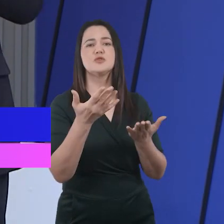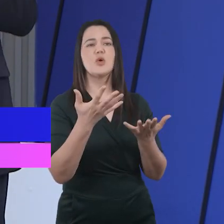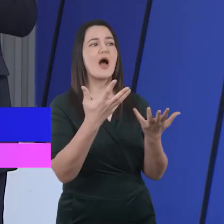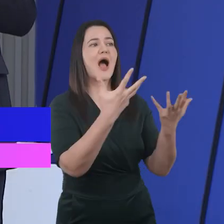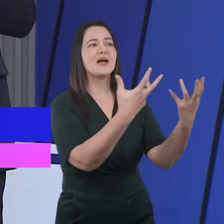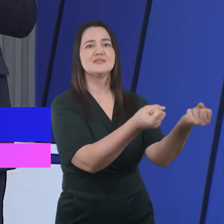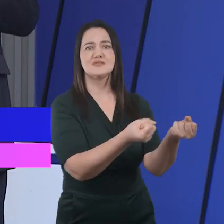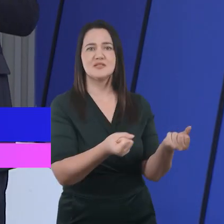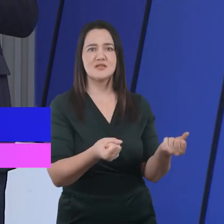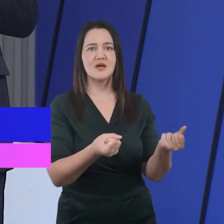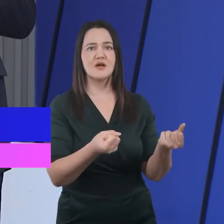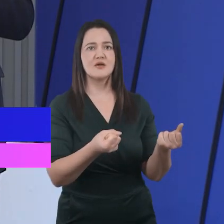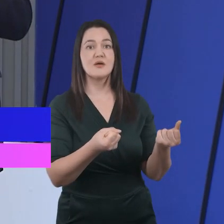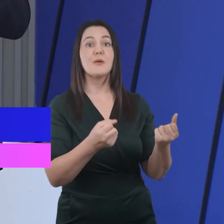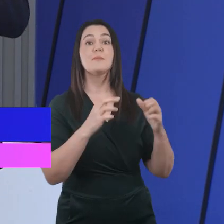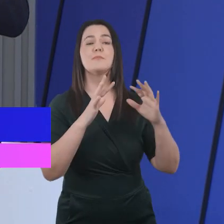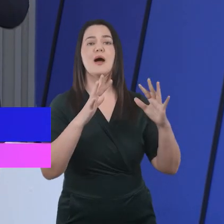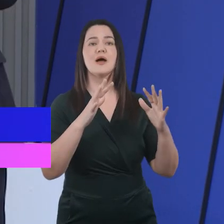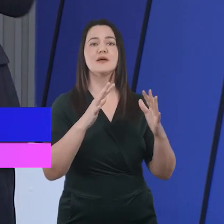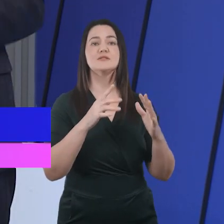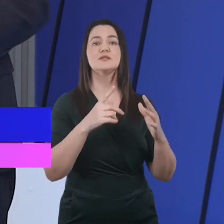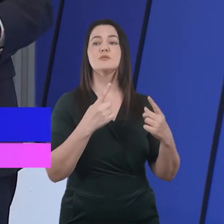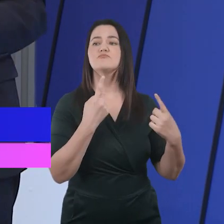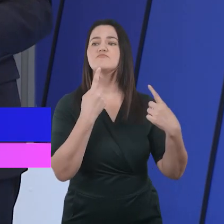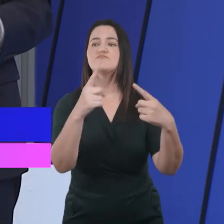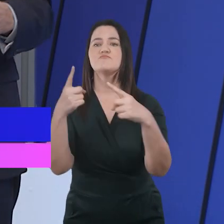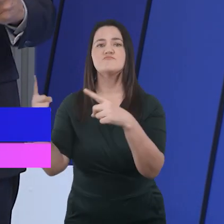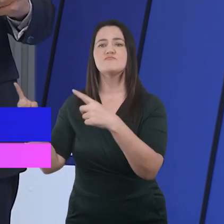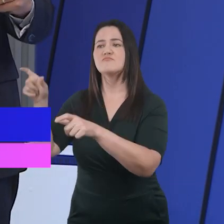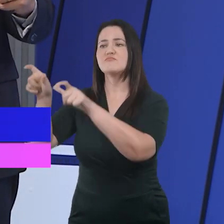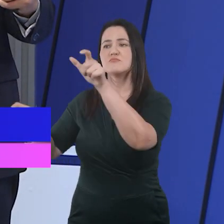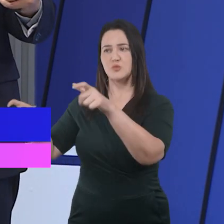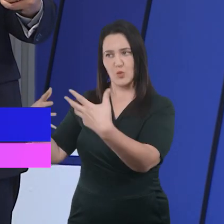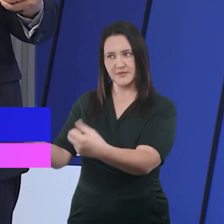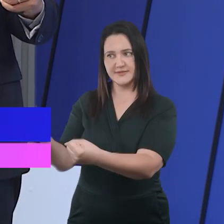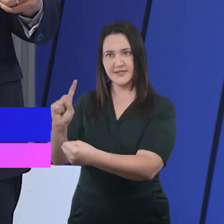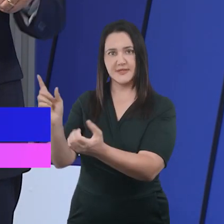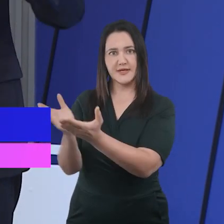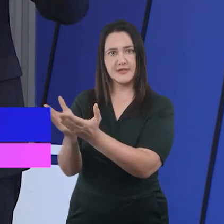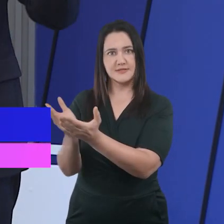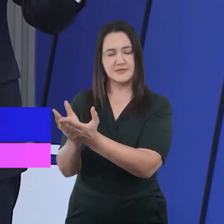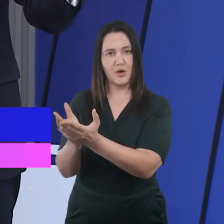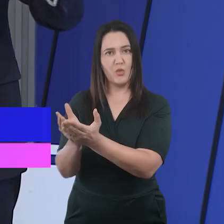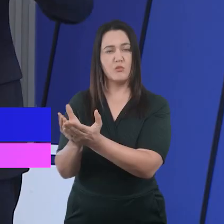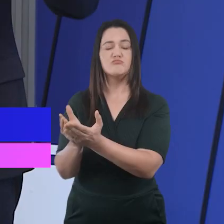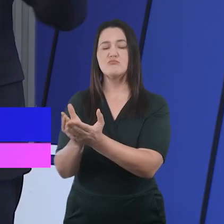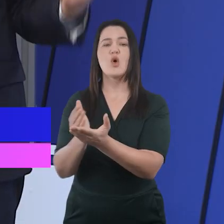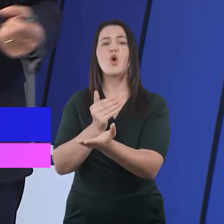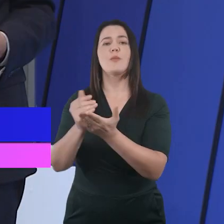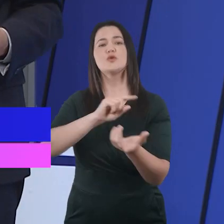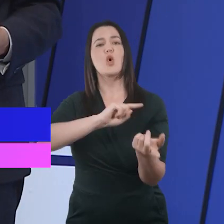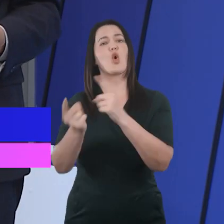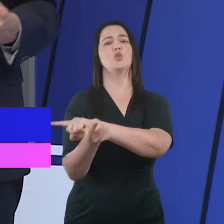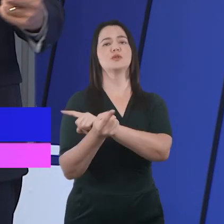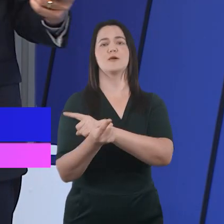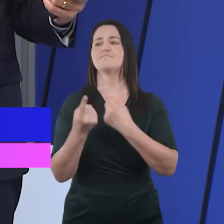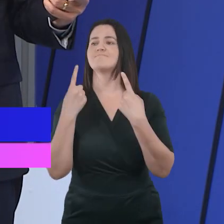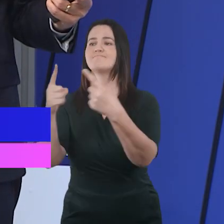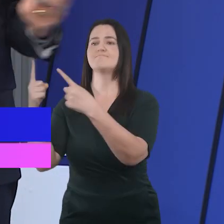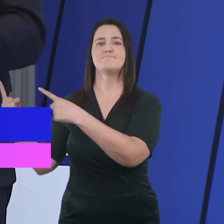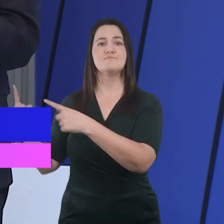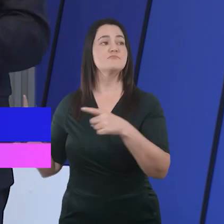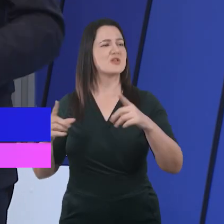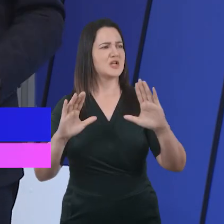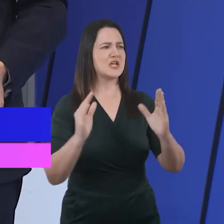perseguidos a perseguidores. Nesse momento, houve uma rebelião, uma revolução, porque